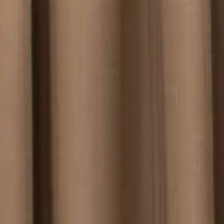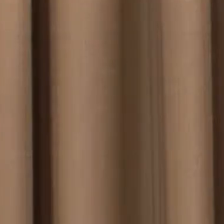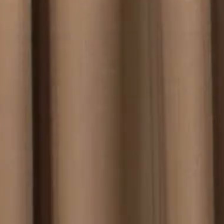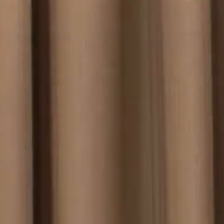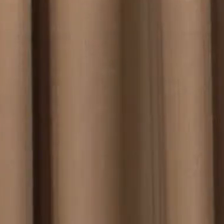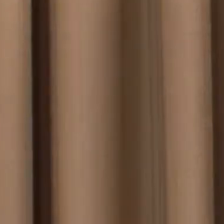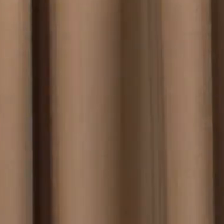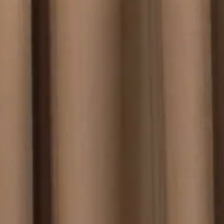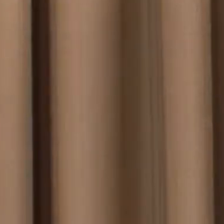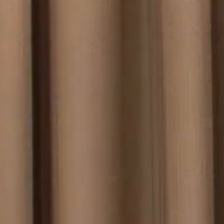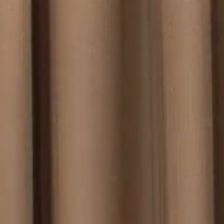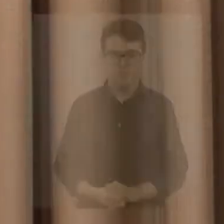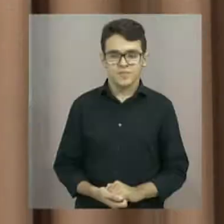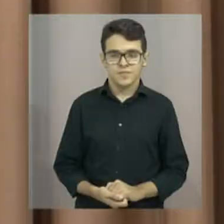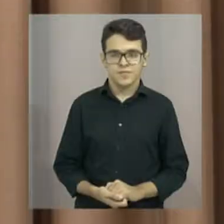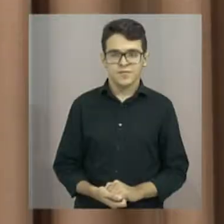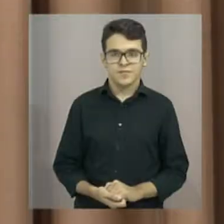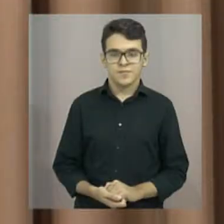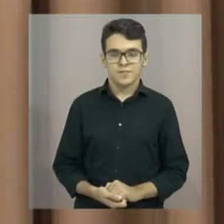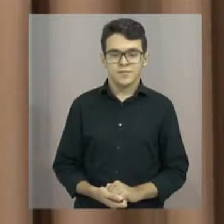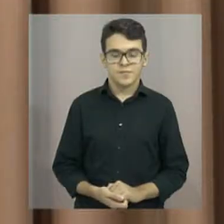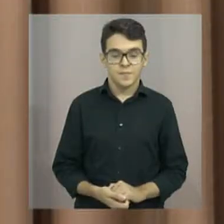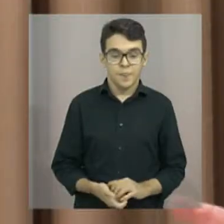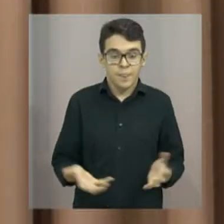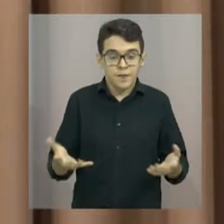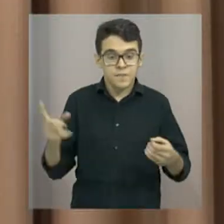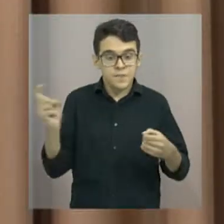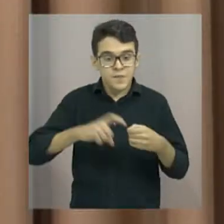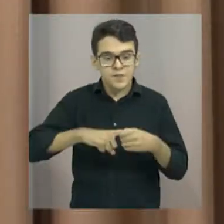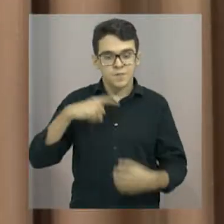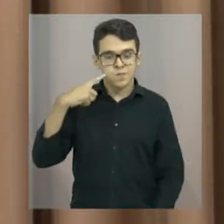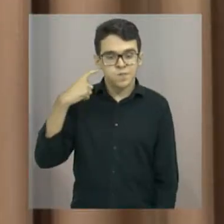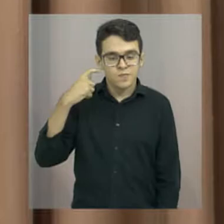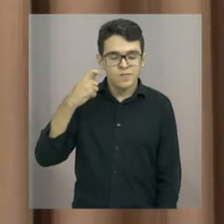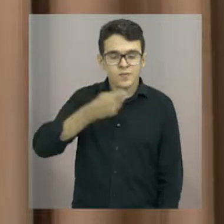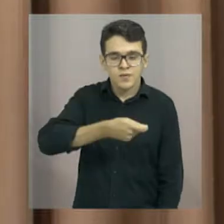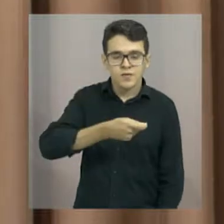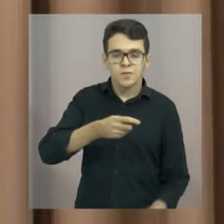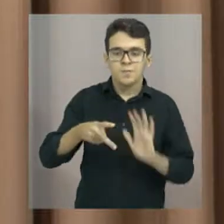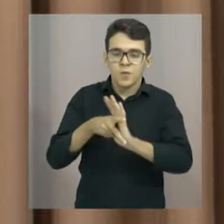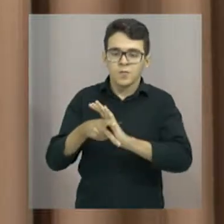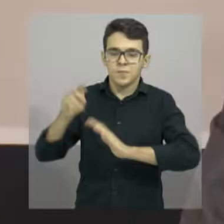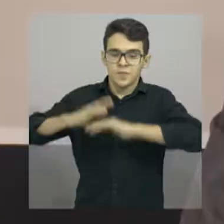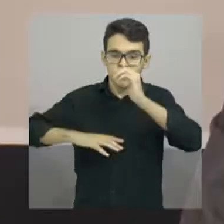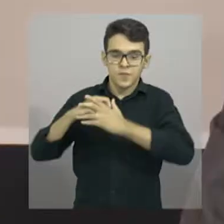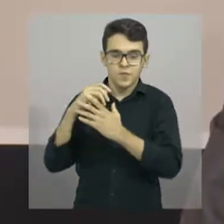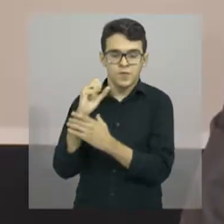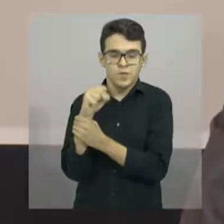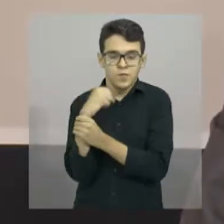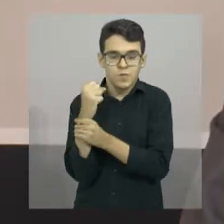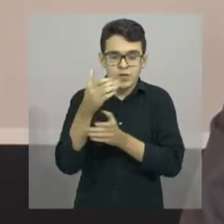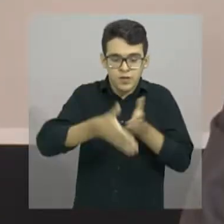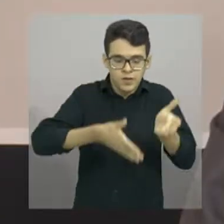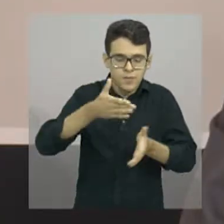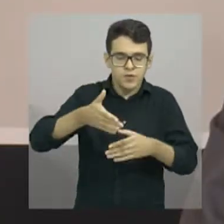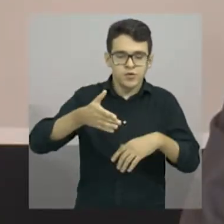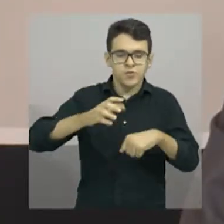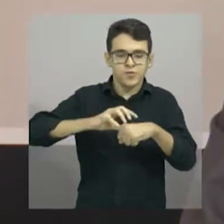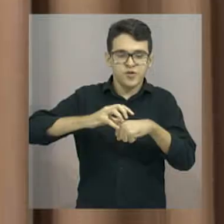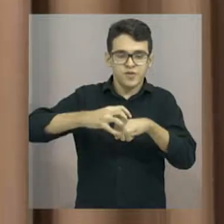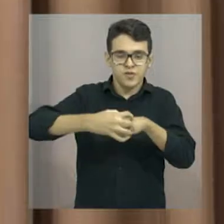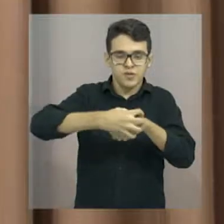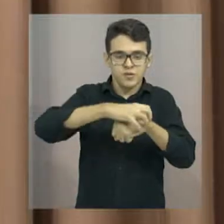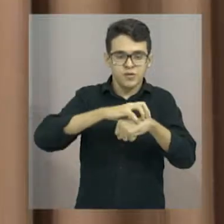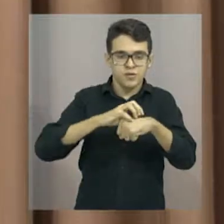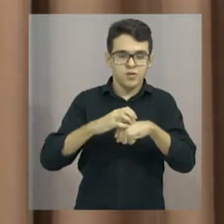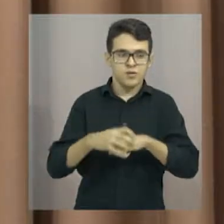fisioterapeuta para pacientes no tratamento, né, que tiveram a doença da chikungunya. Participa aqui conosco o vereador Gardel Rolim, do